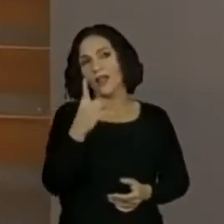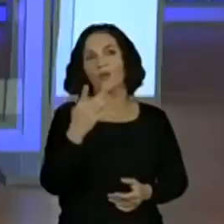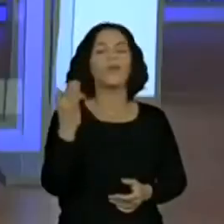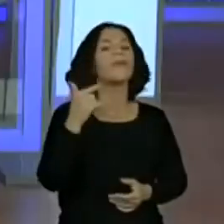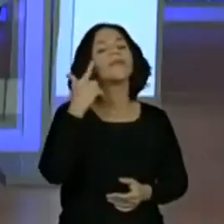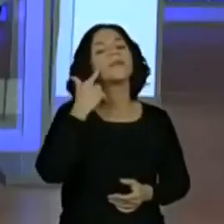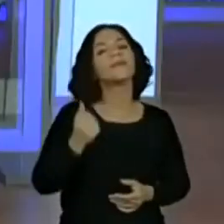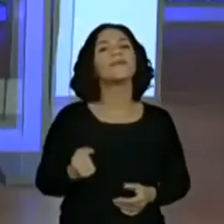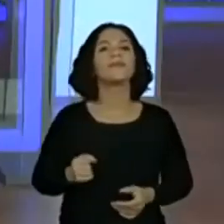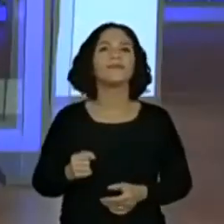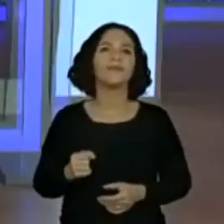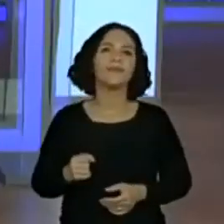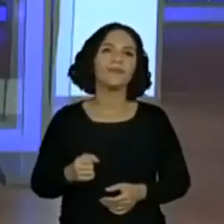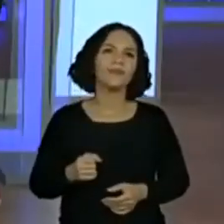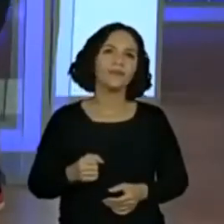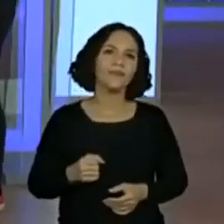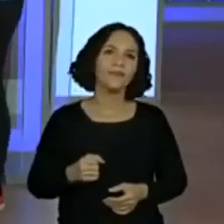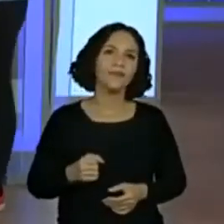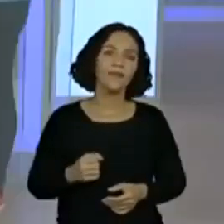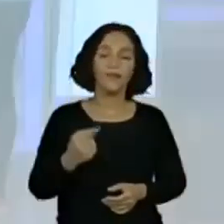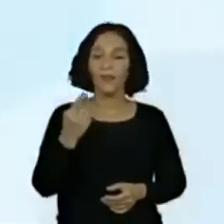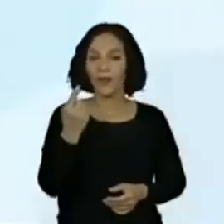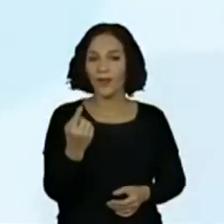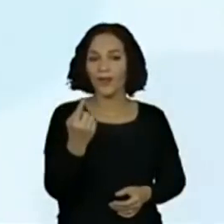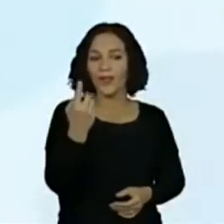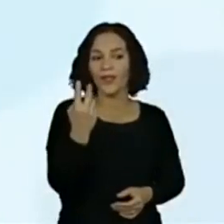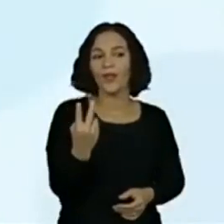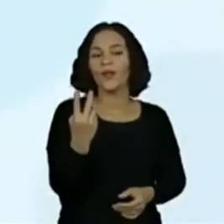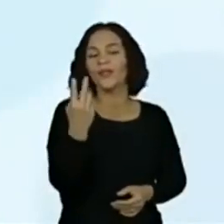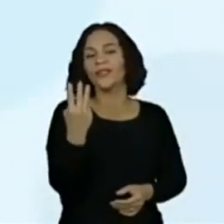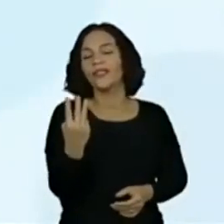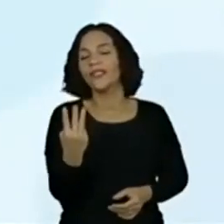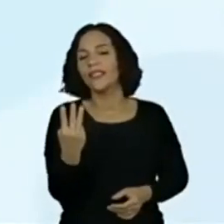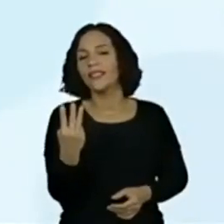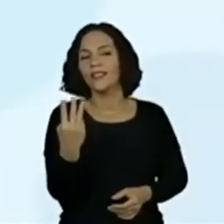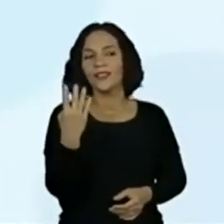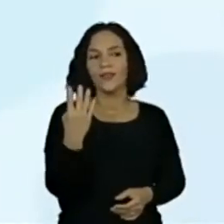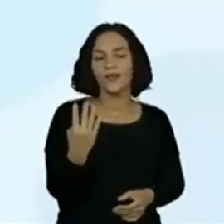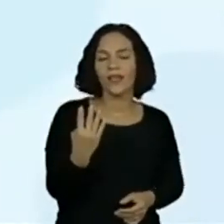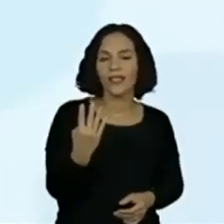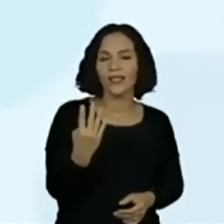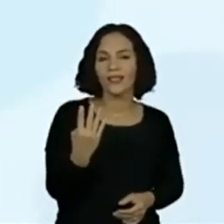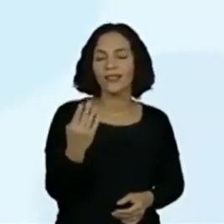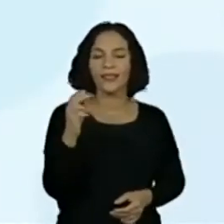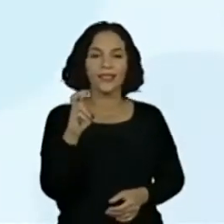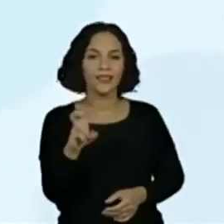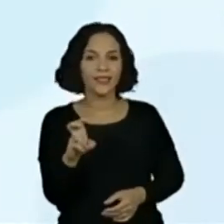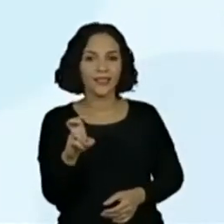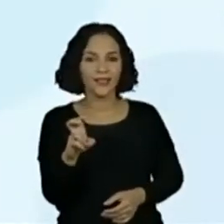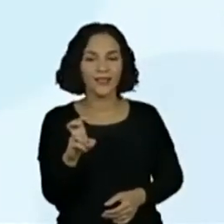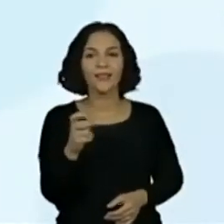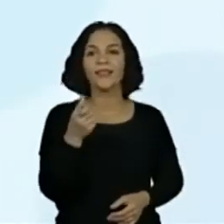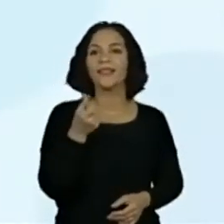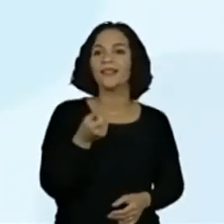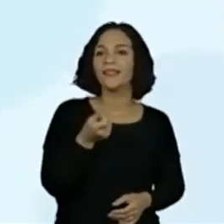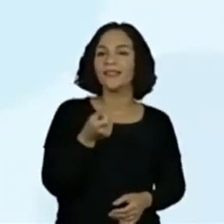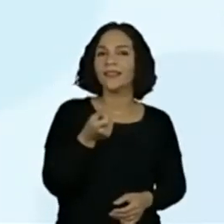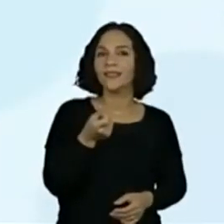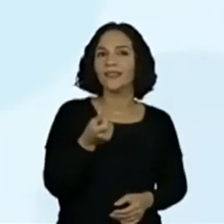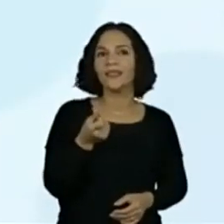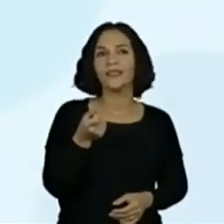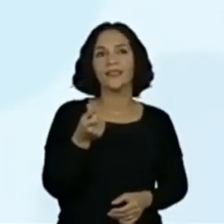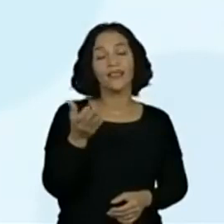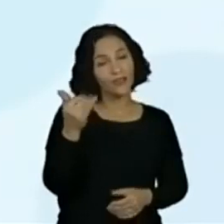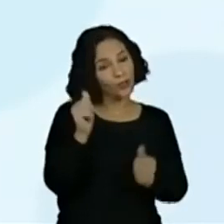Então, vamos lá? Vamos lá. Um, dois, três, quatro, cinco.